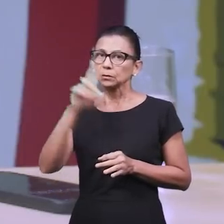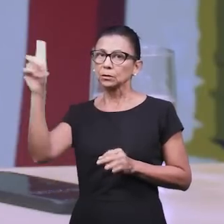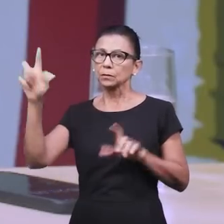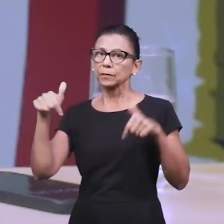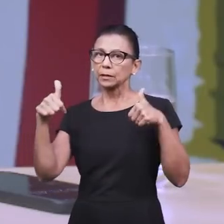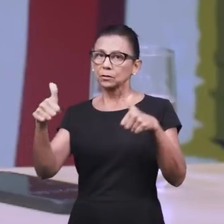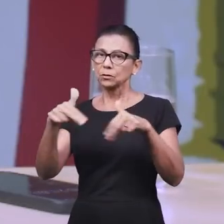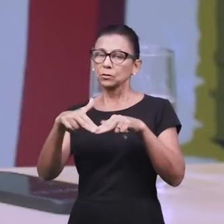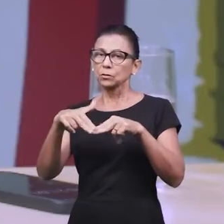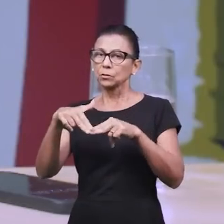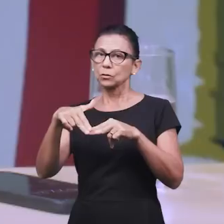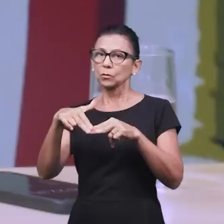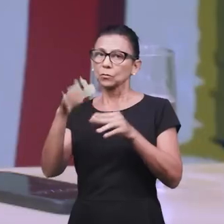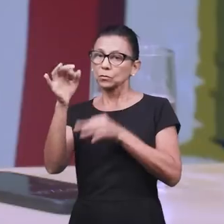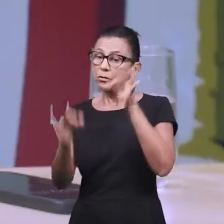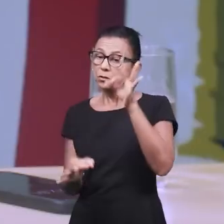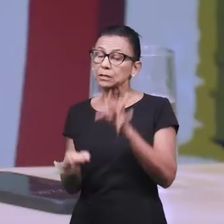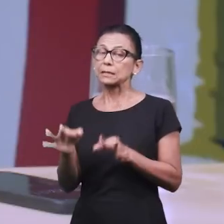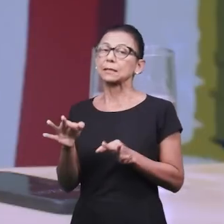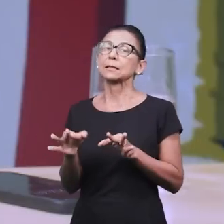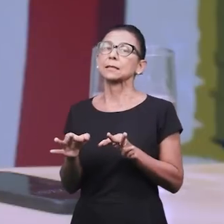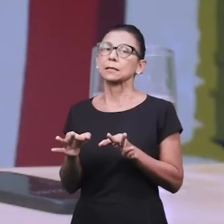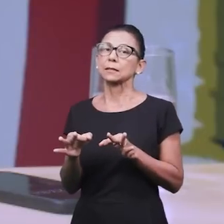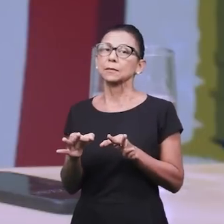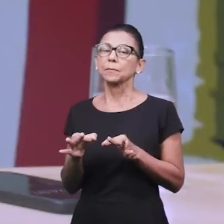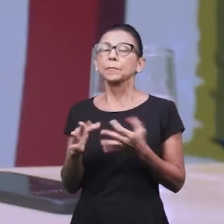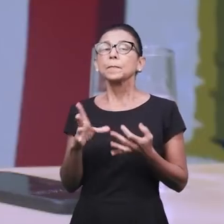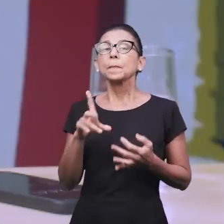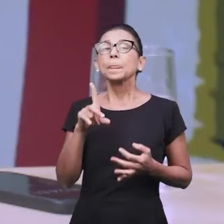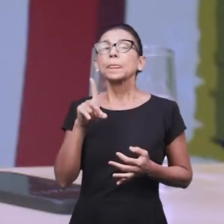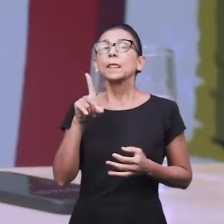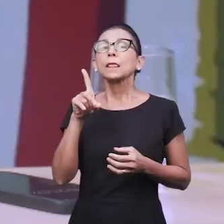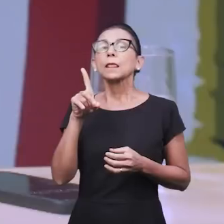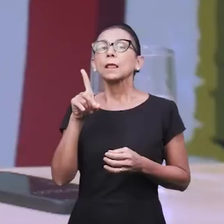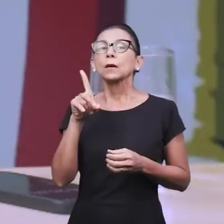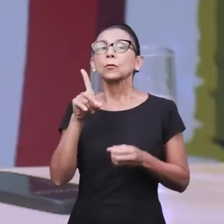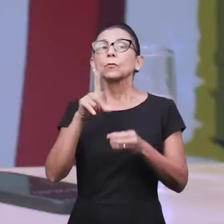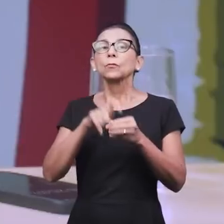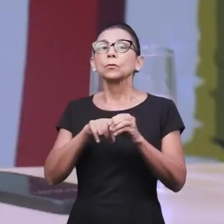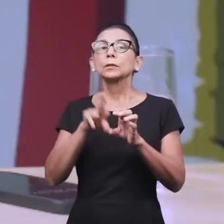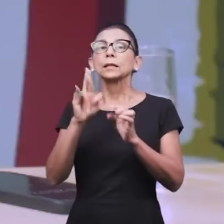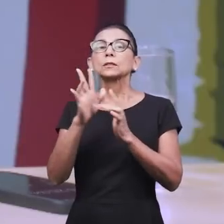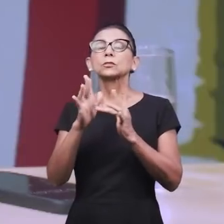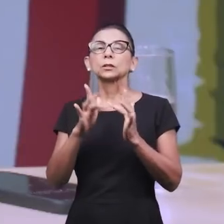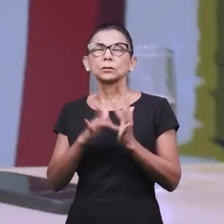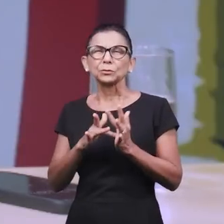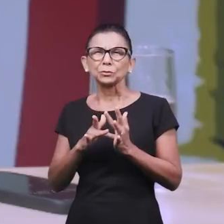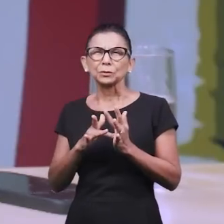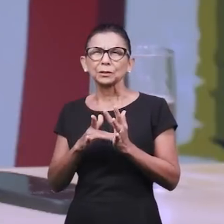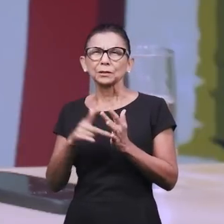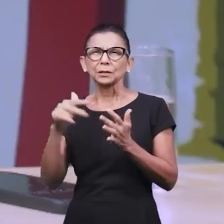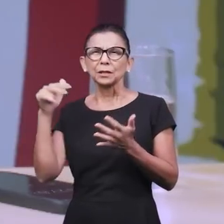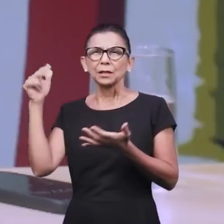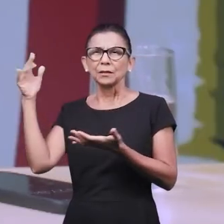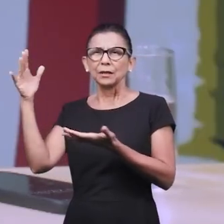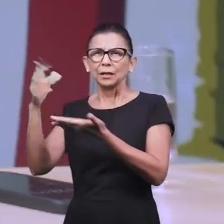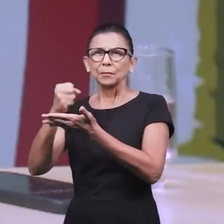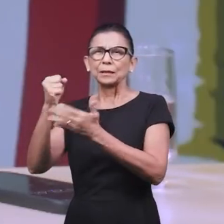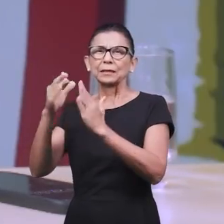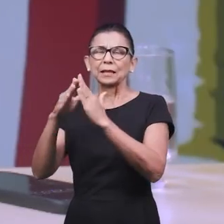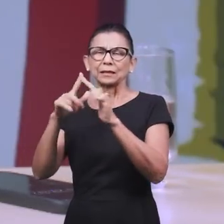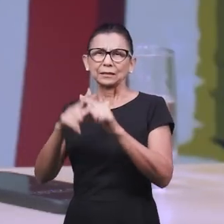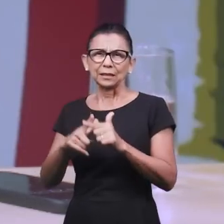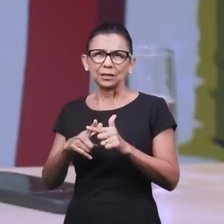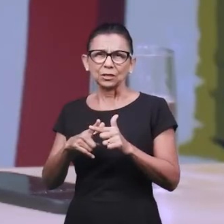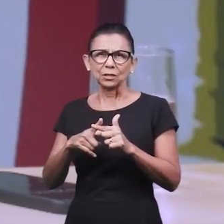aí a expressão que eu quero trazer aqui. Quando, porém, vier o Filho do Homem, porventura achará fé na